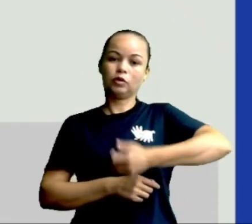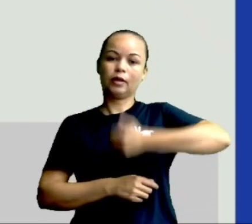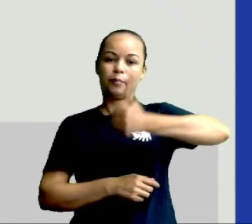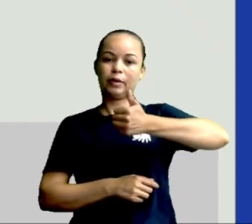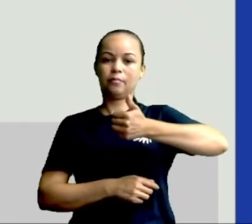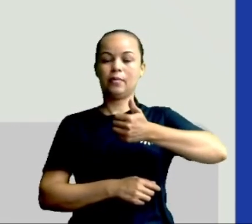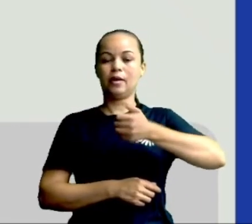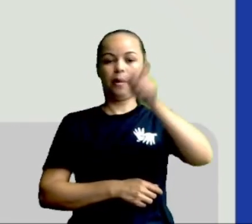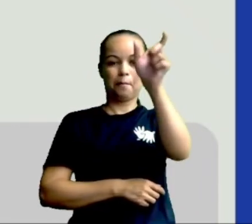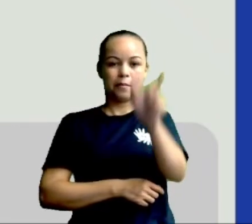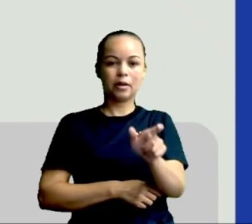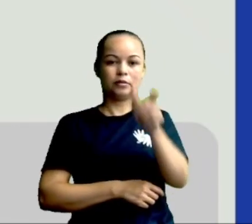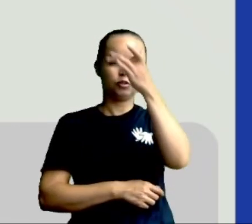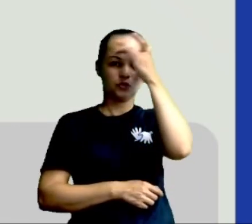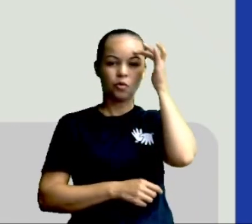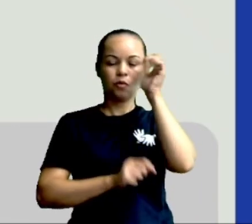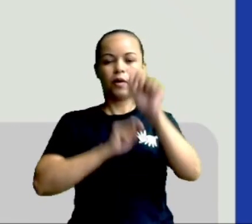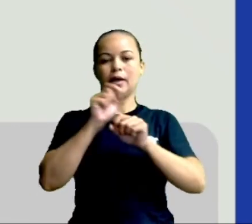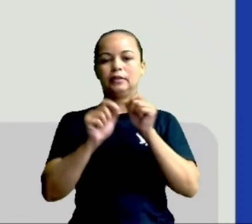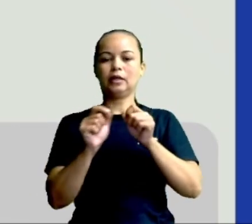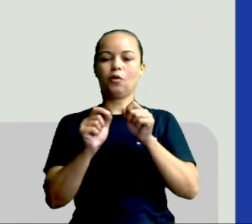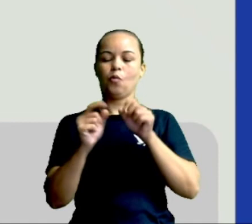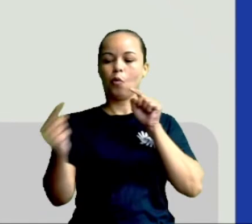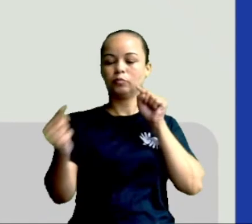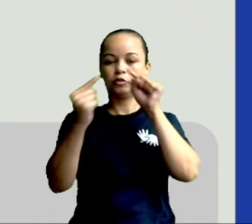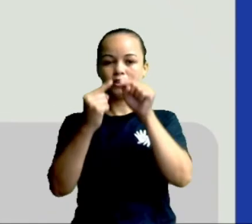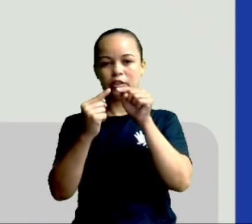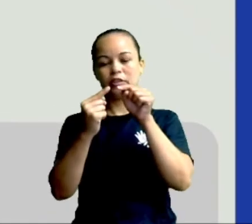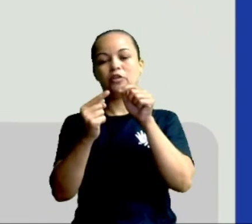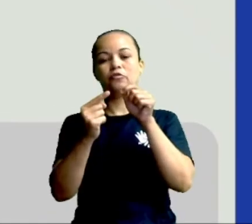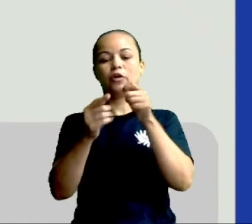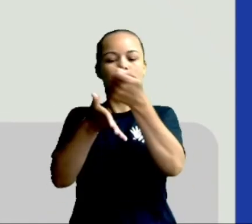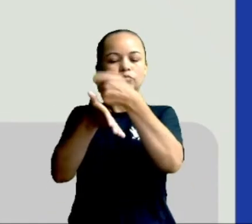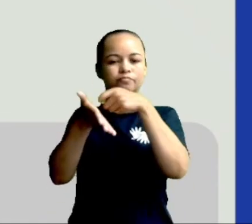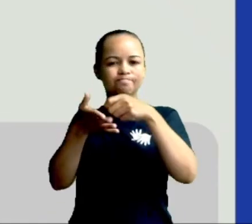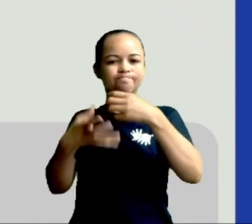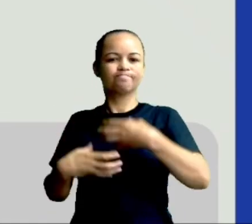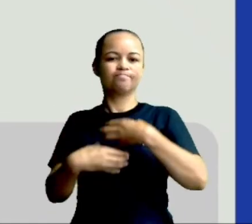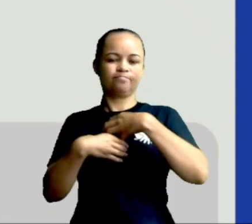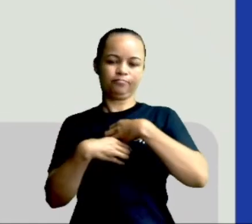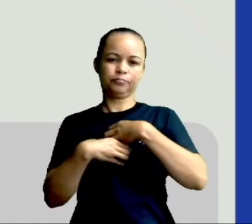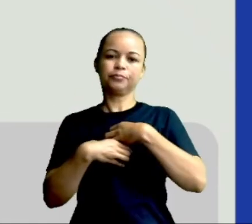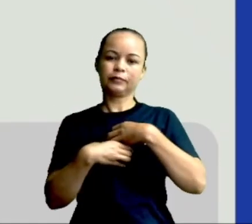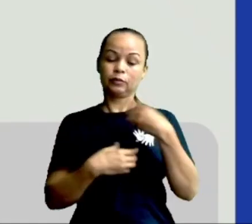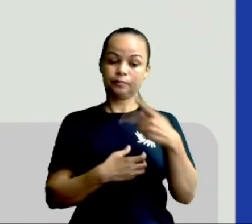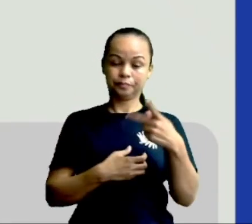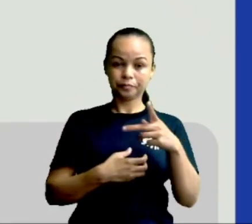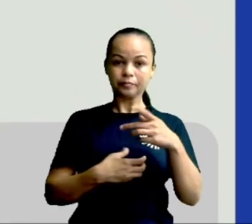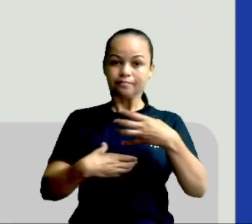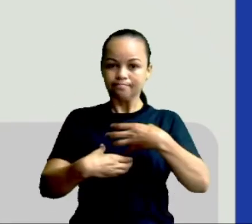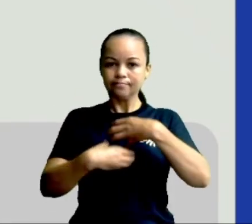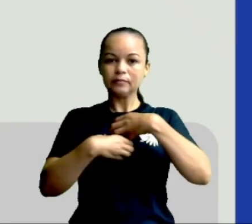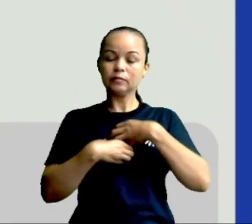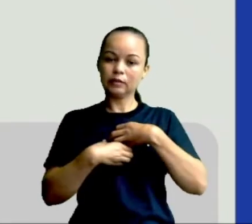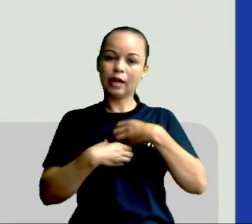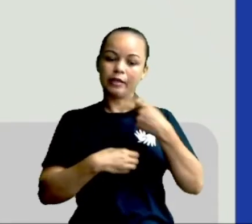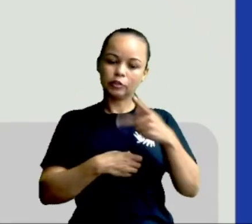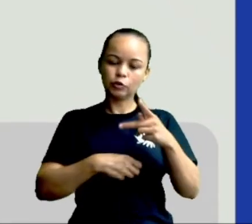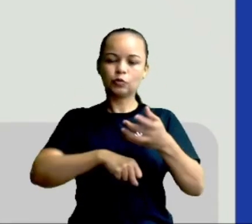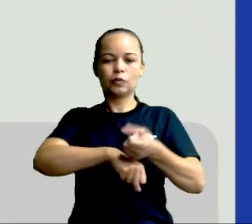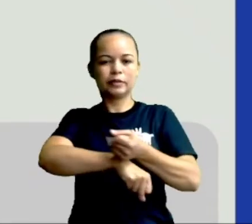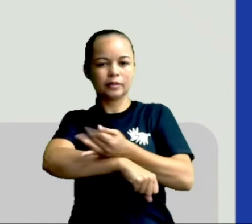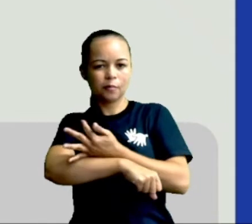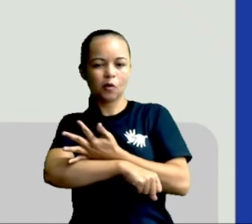Porque o objetivo desse texto é mostrar aquilo que o autor está sentindo, os seus sentimentos, as suas